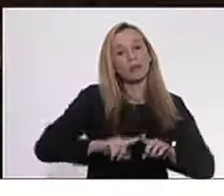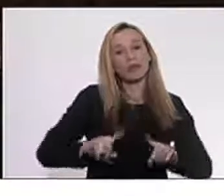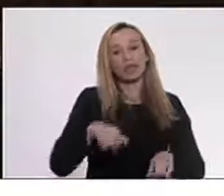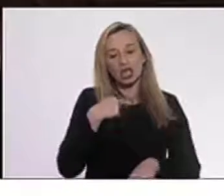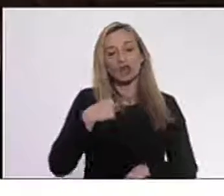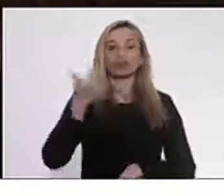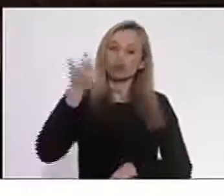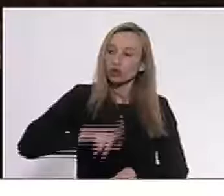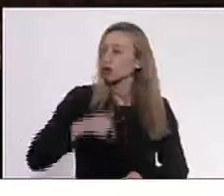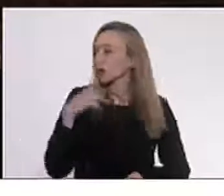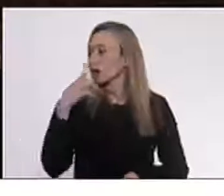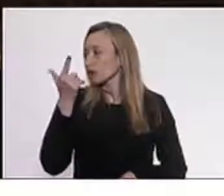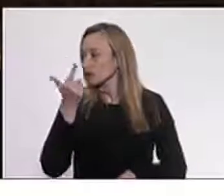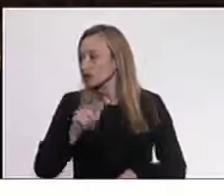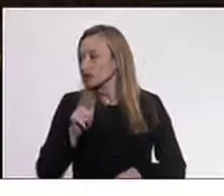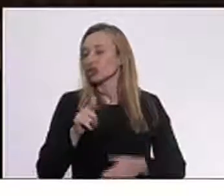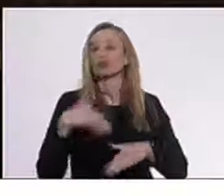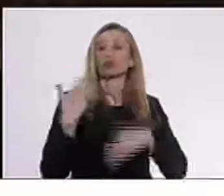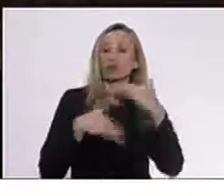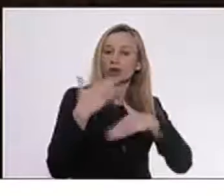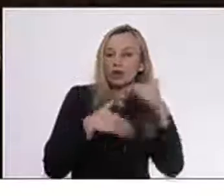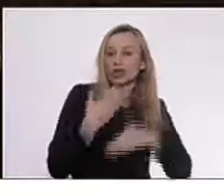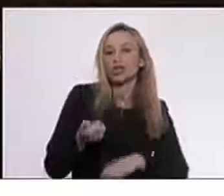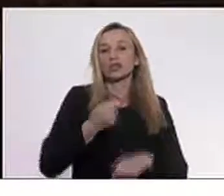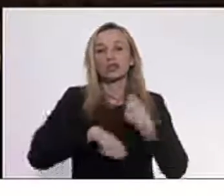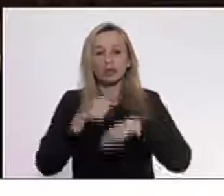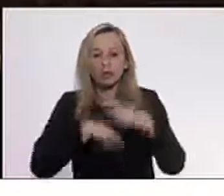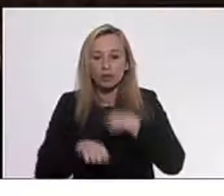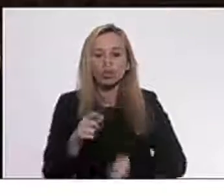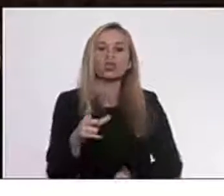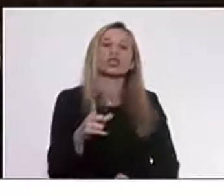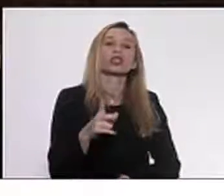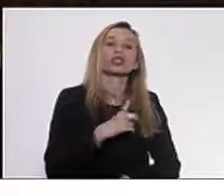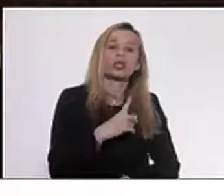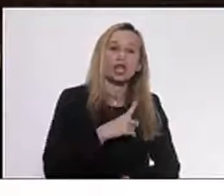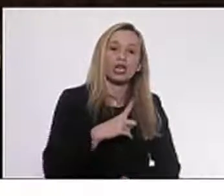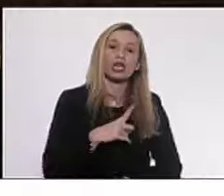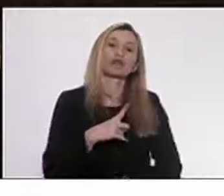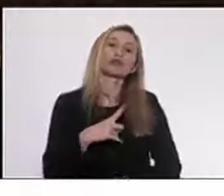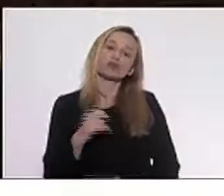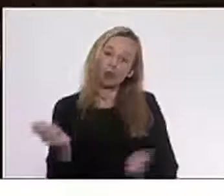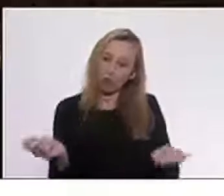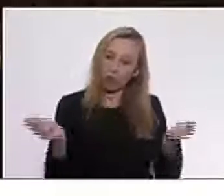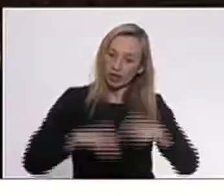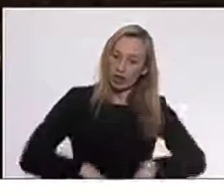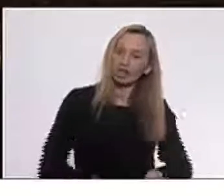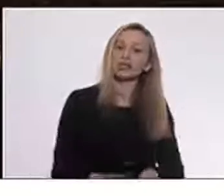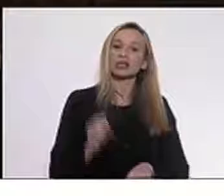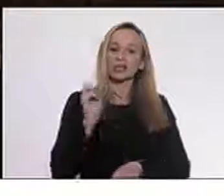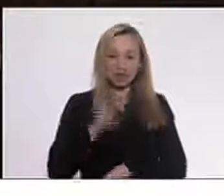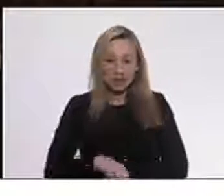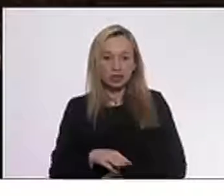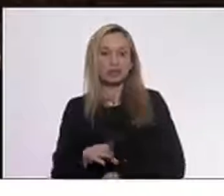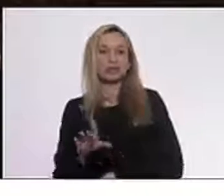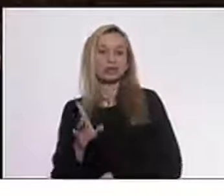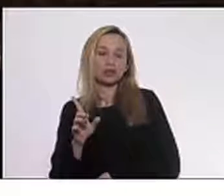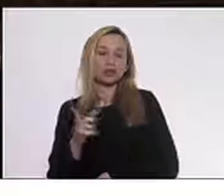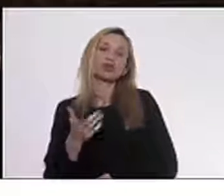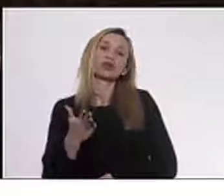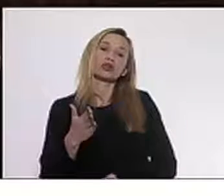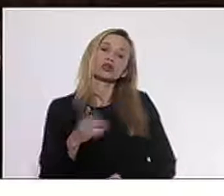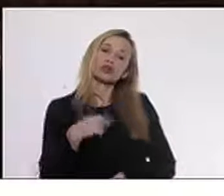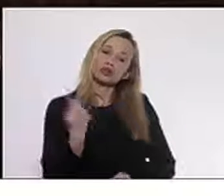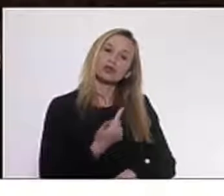repetir, no processo em que os economistas, e a gente tem uma economista muito competente no nosso mandato, na nossa